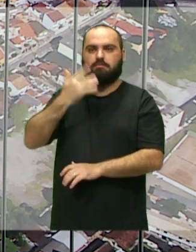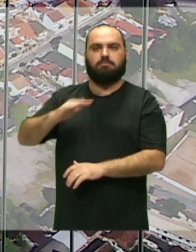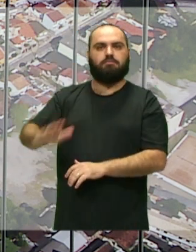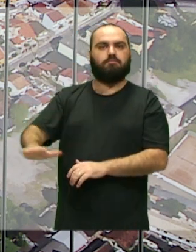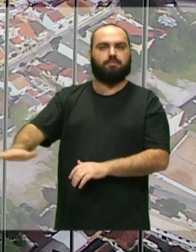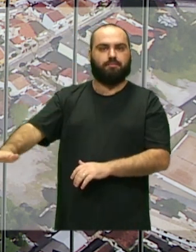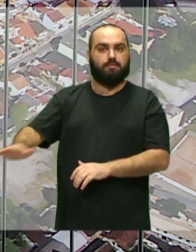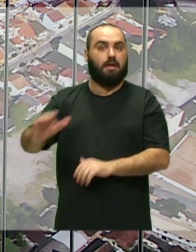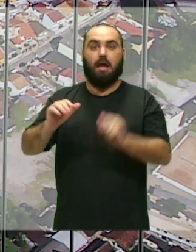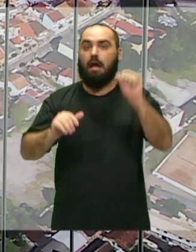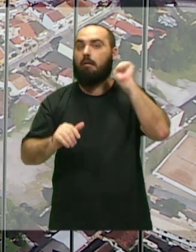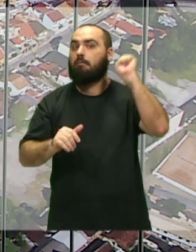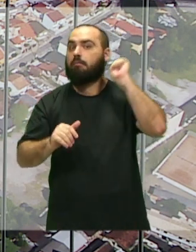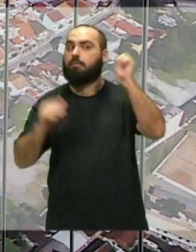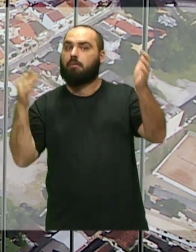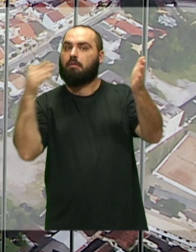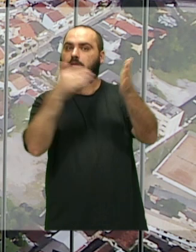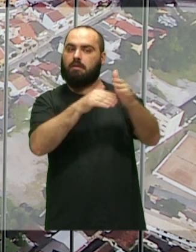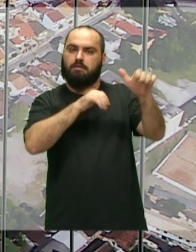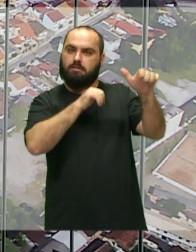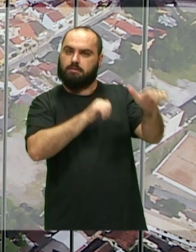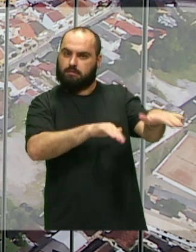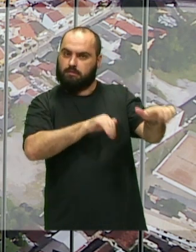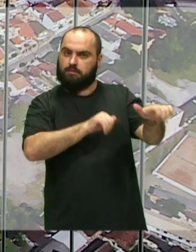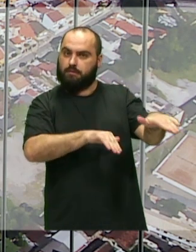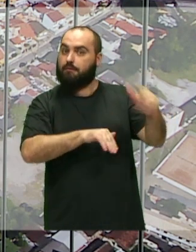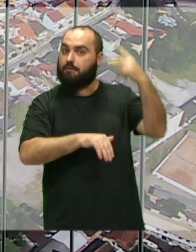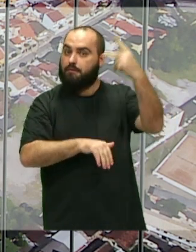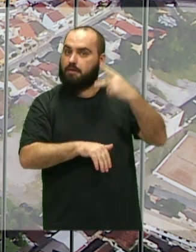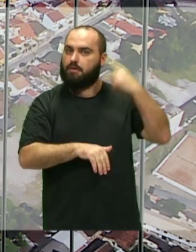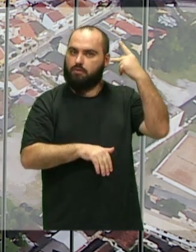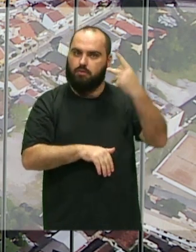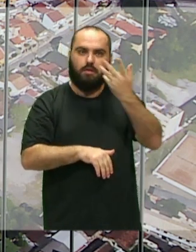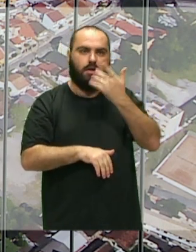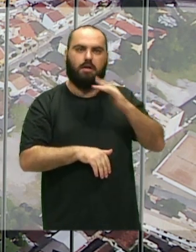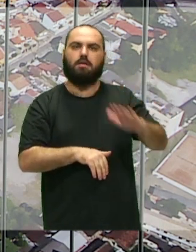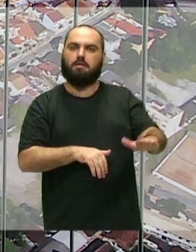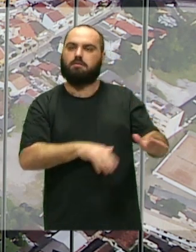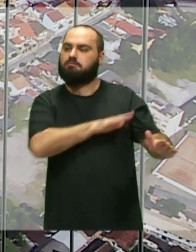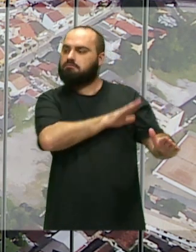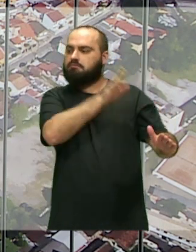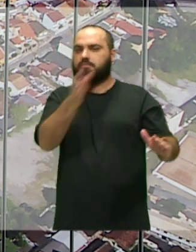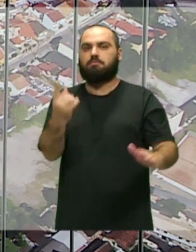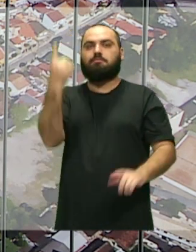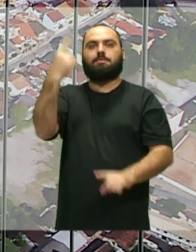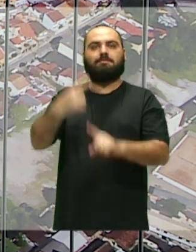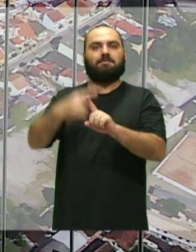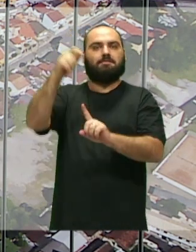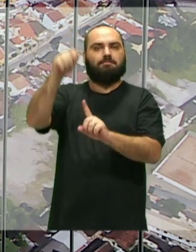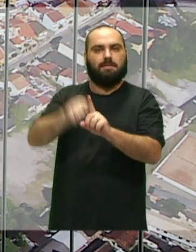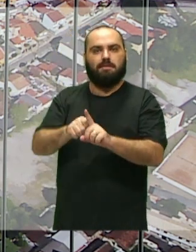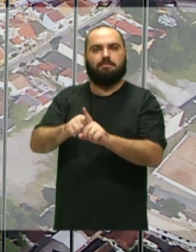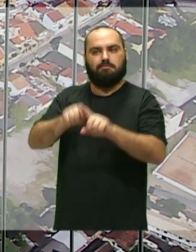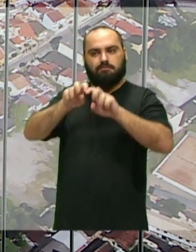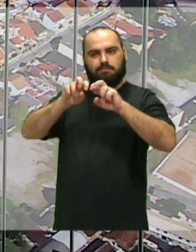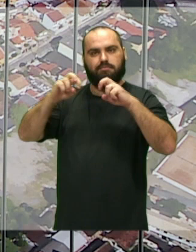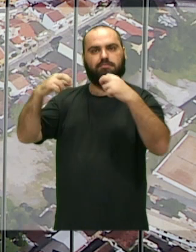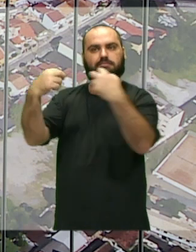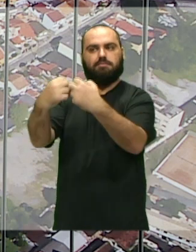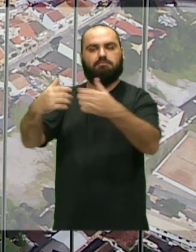os vereadores Mirins participam de sessões mensais para deliberar sobre assuntos do cotidiano